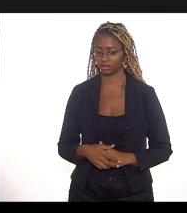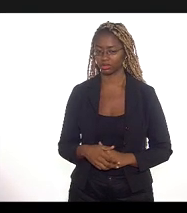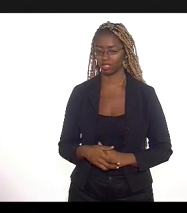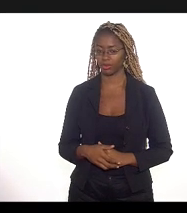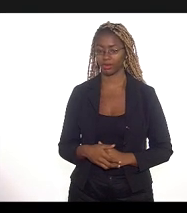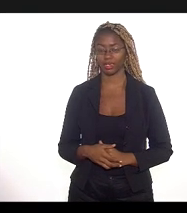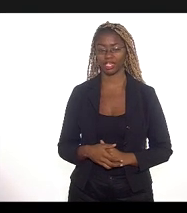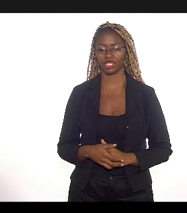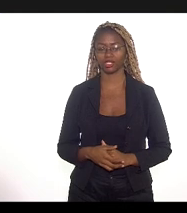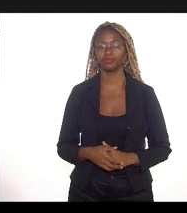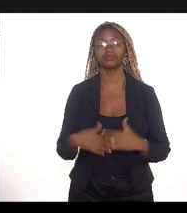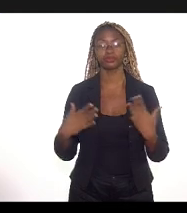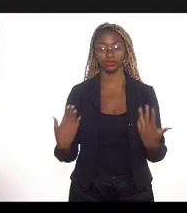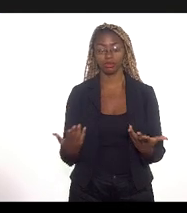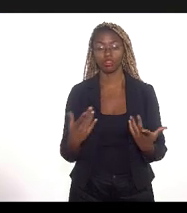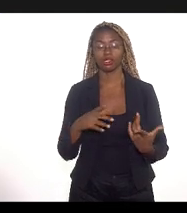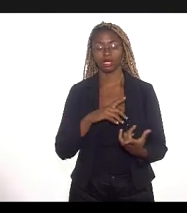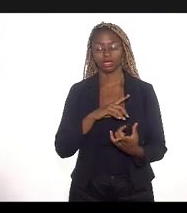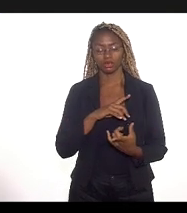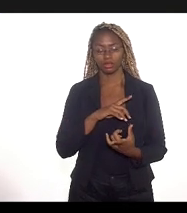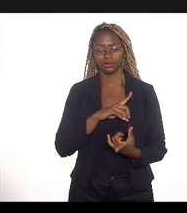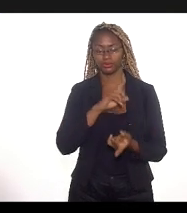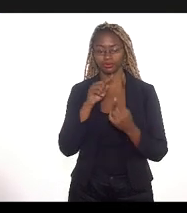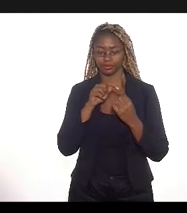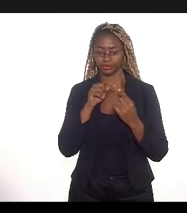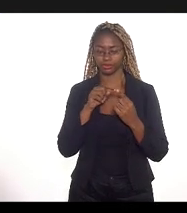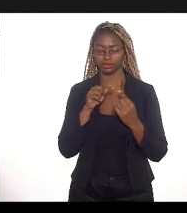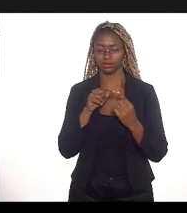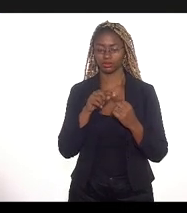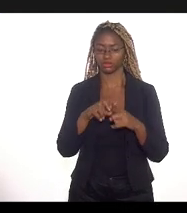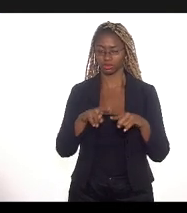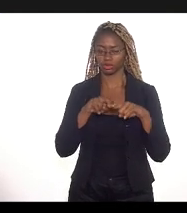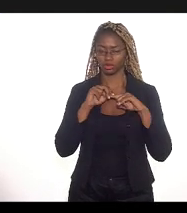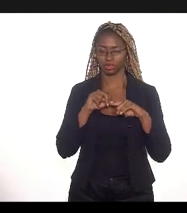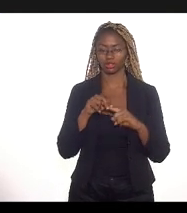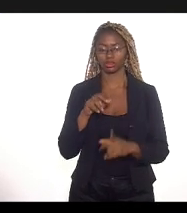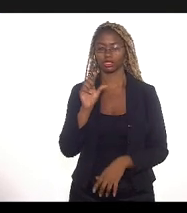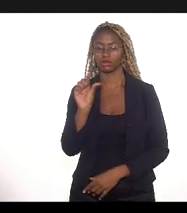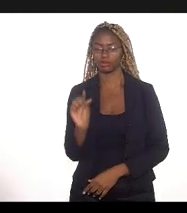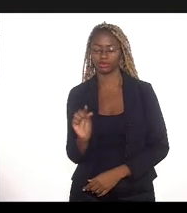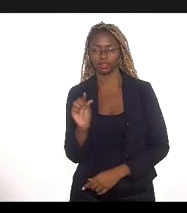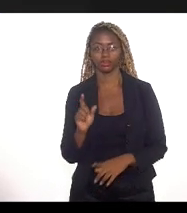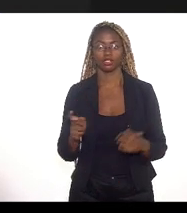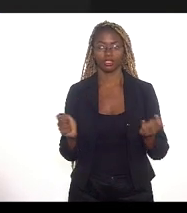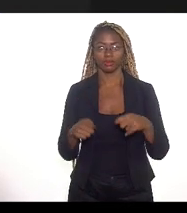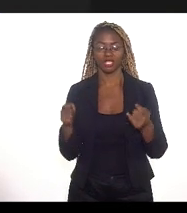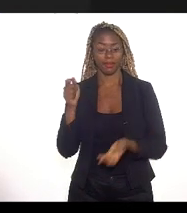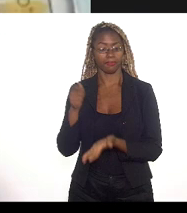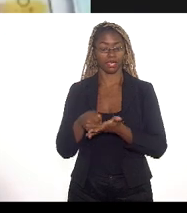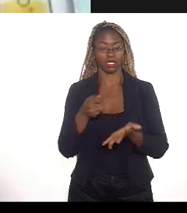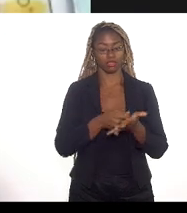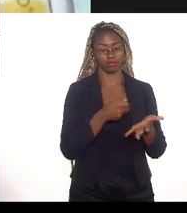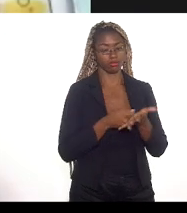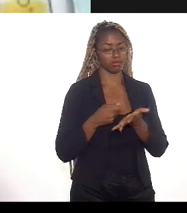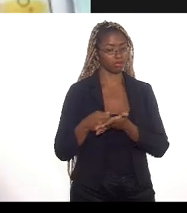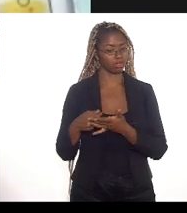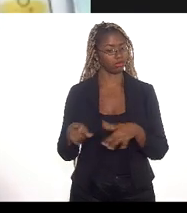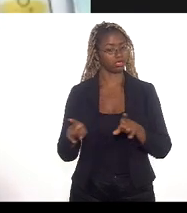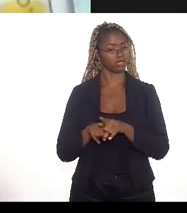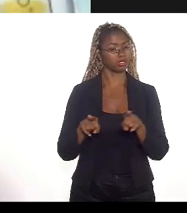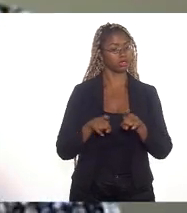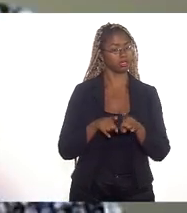índice D, em virtude da sua baixa capacidade de pagamento e também da sua